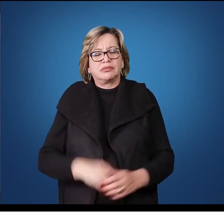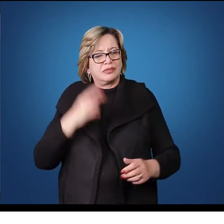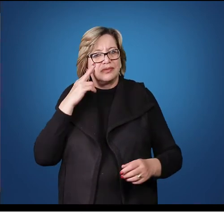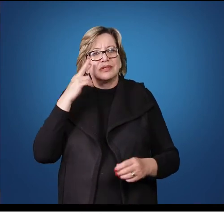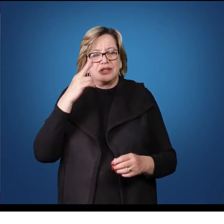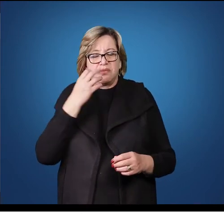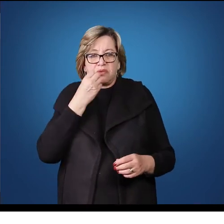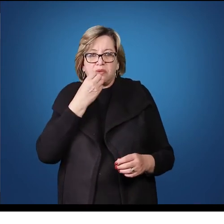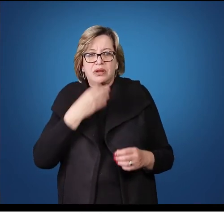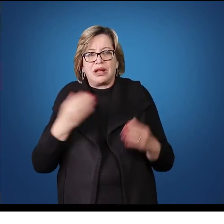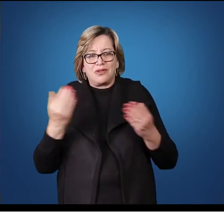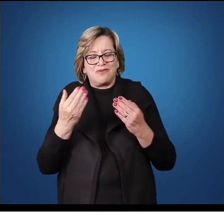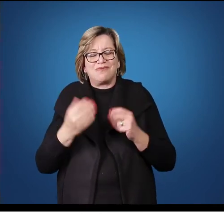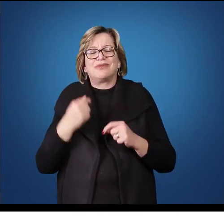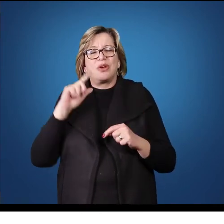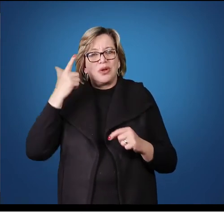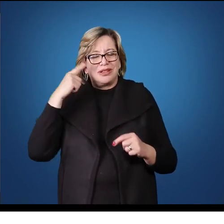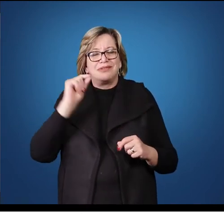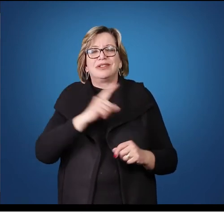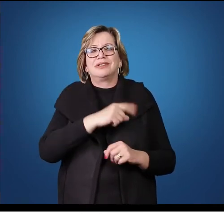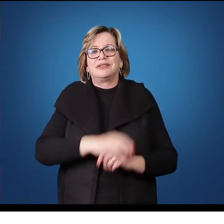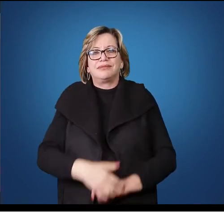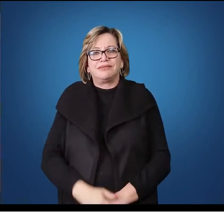Isso, excelente. João, vamos lá.